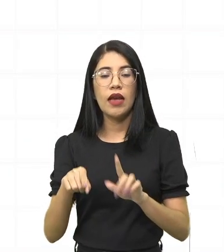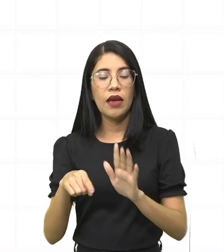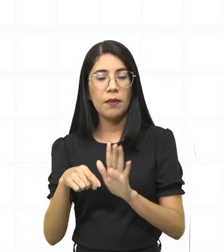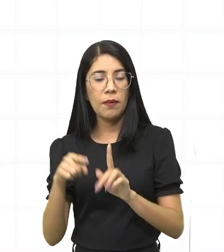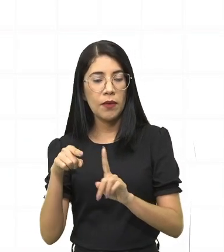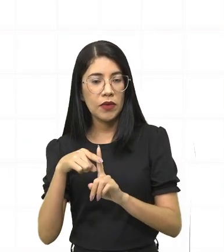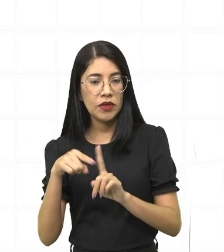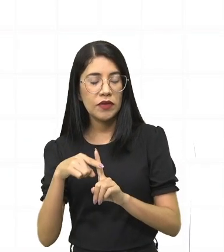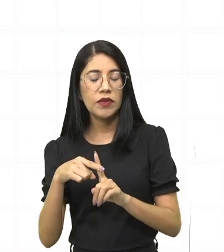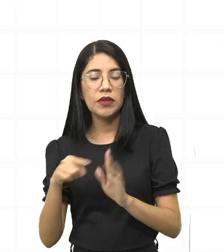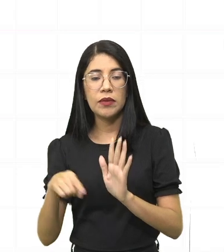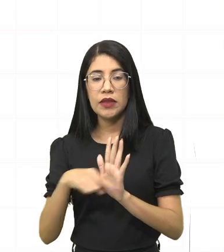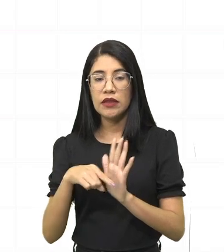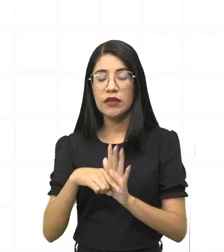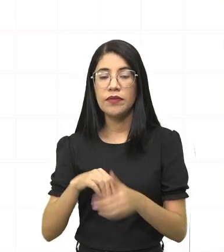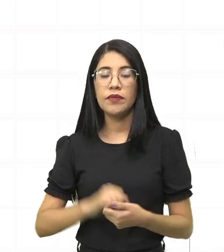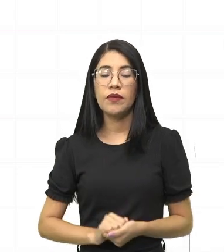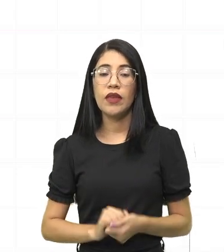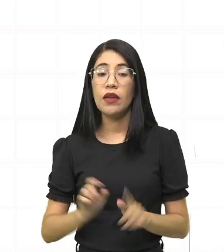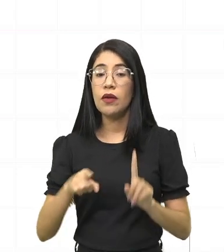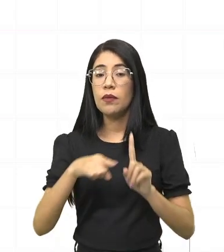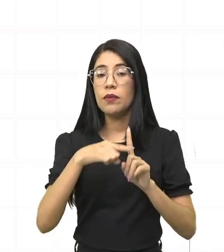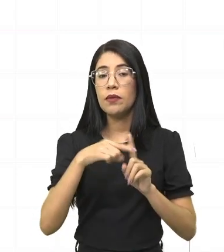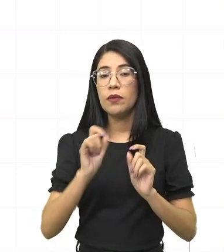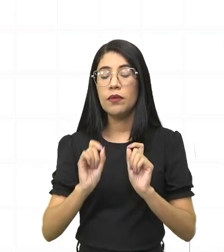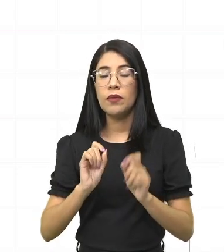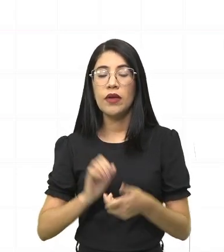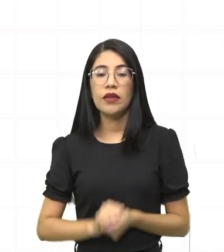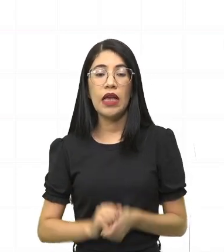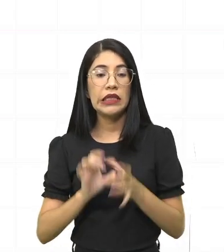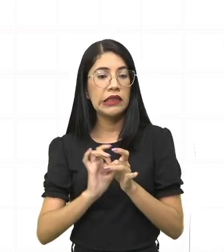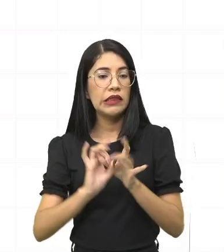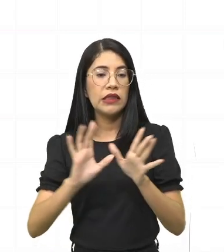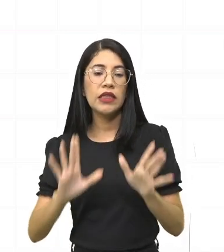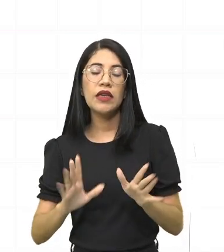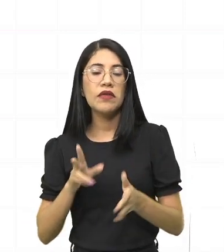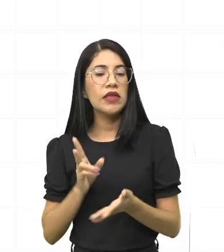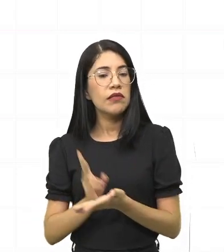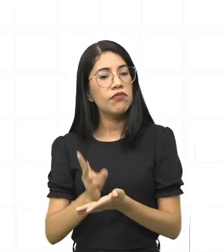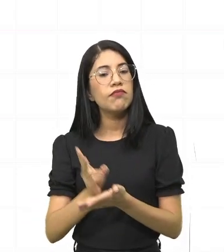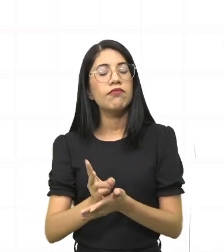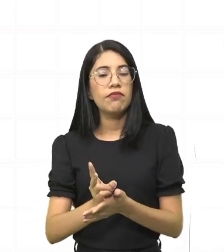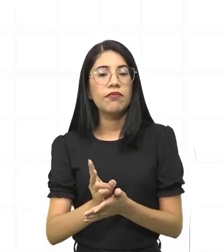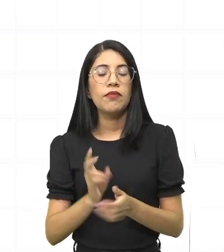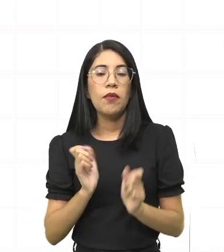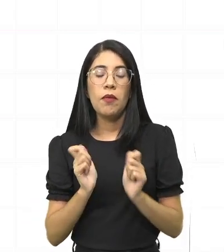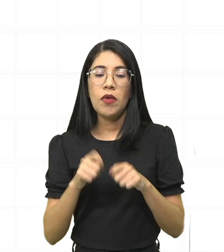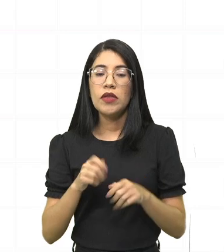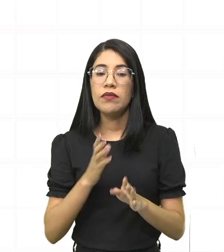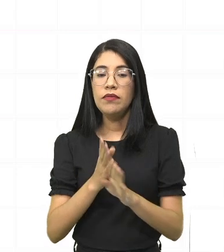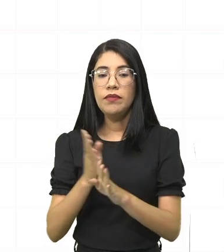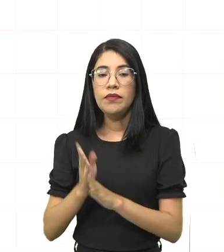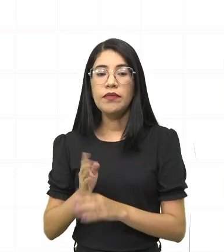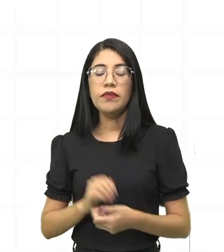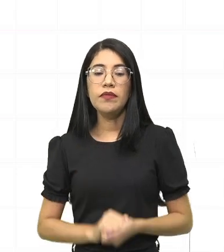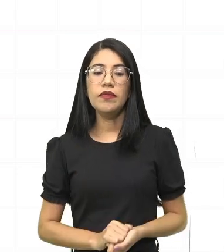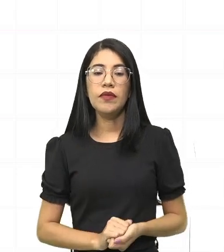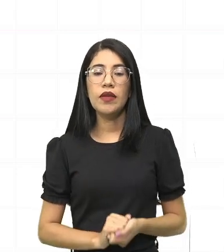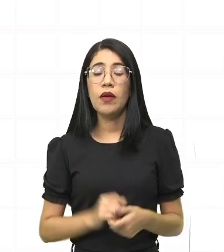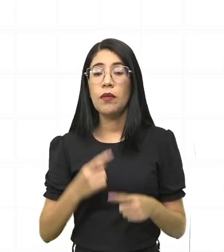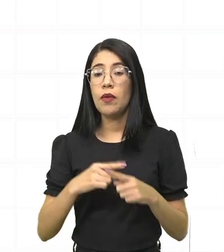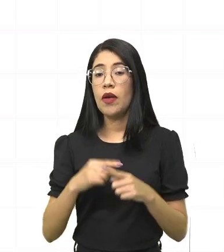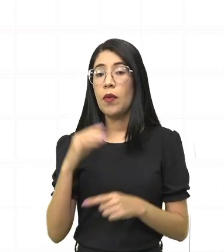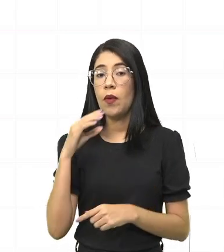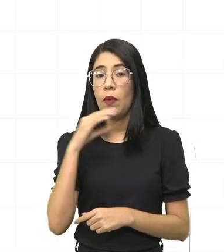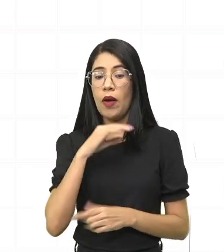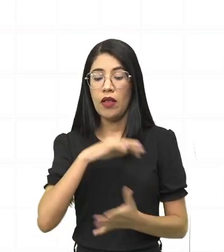também, né? Uma das grandes vantagens é a sua disponibilidade contínua, né, e previsível, né, porque o calor